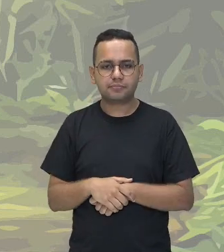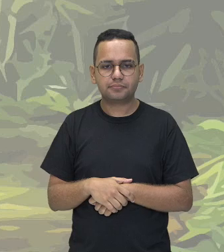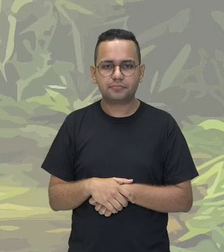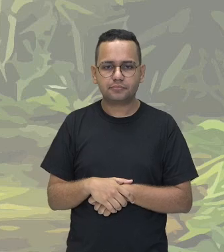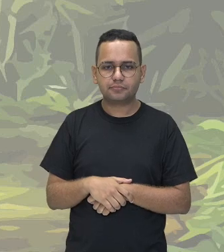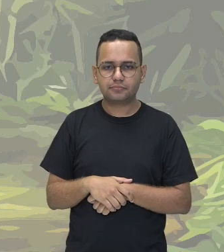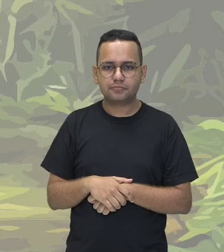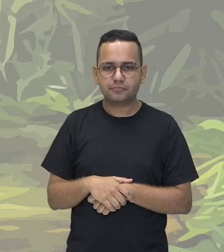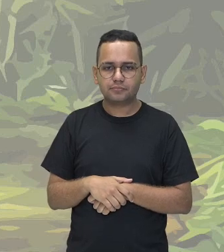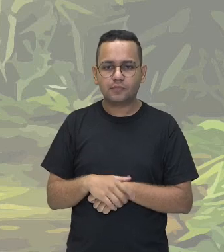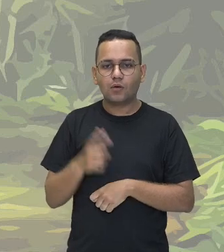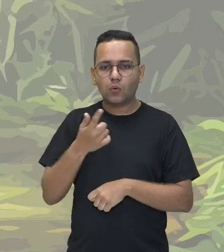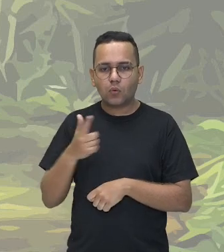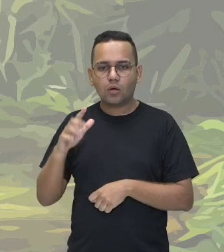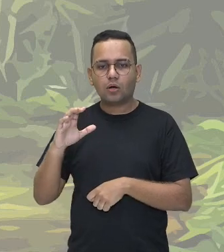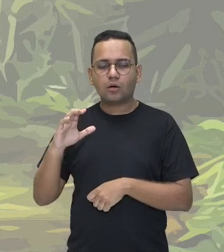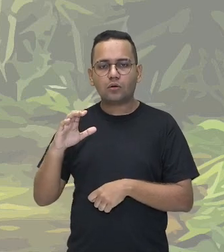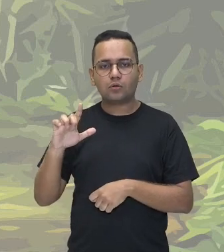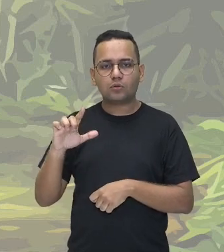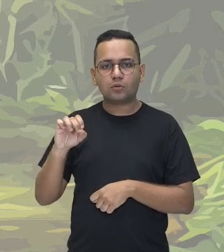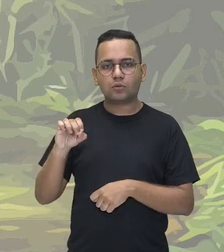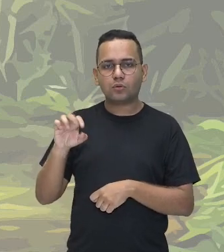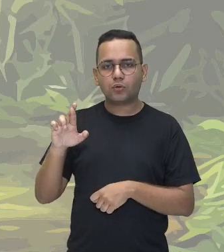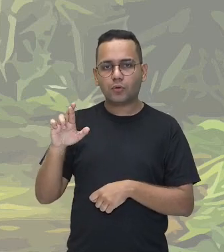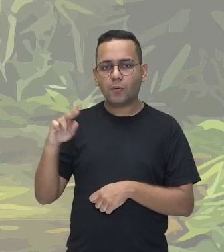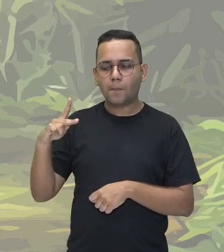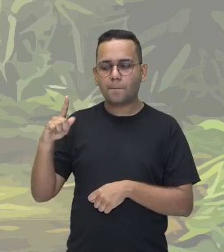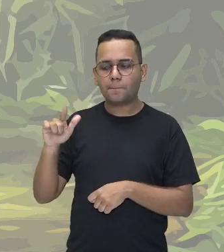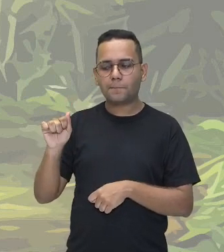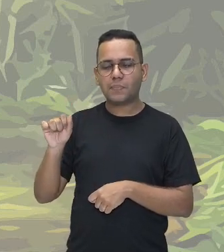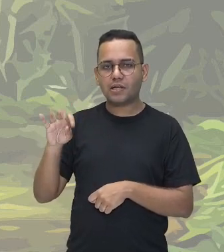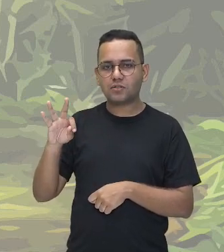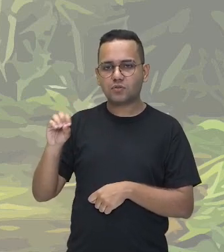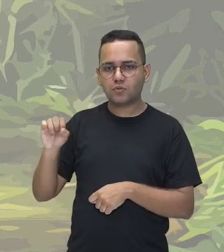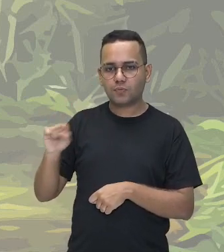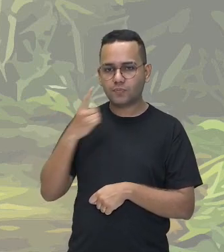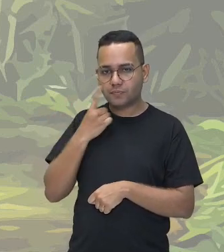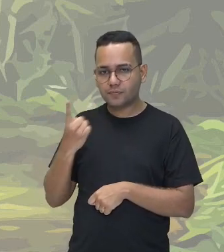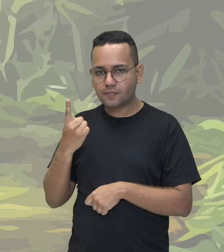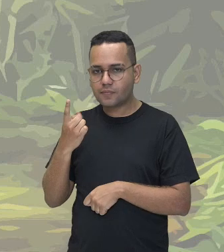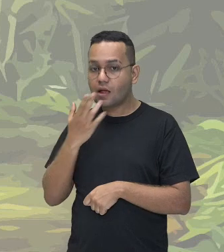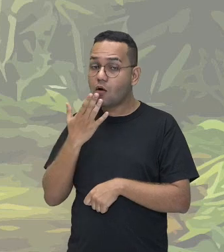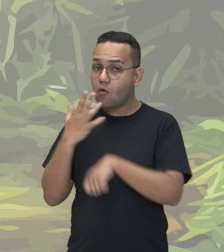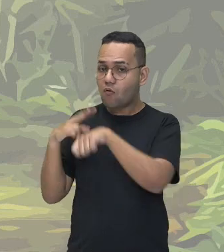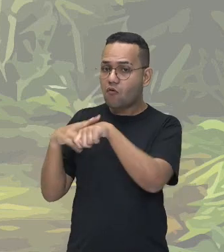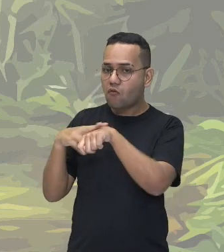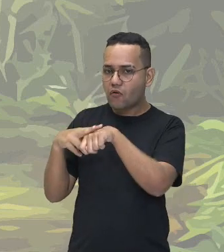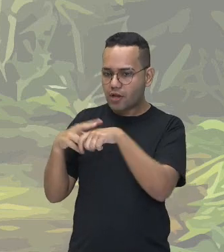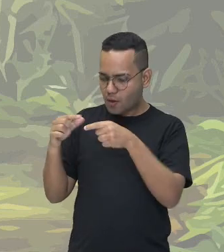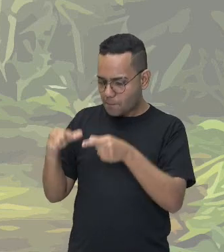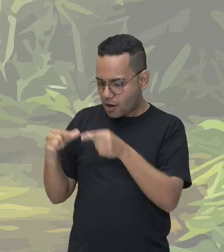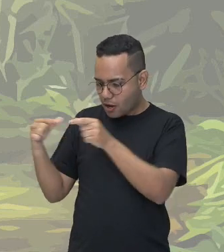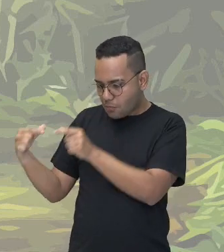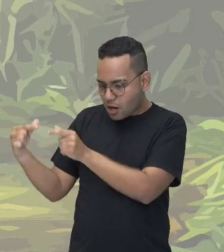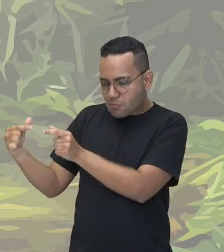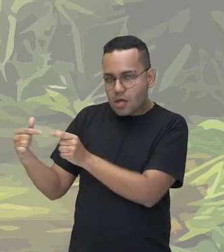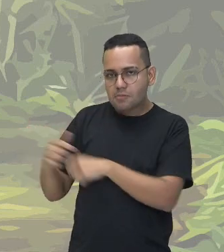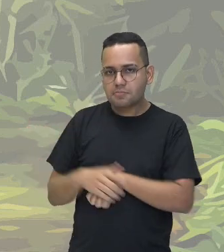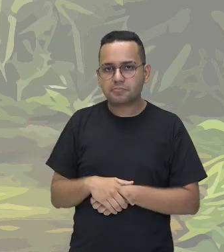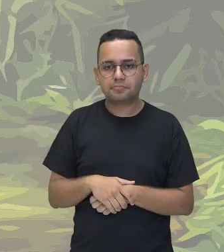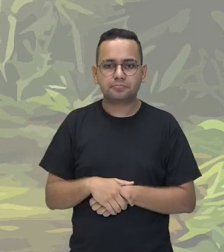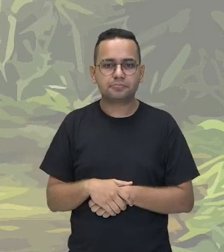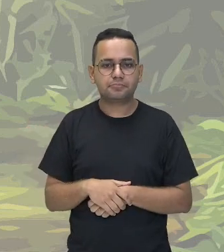os cloroplastos, que são aquelas 3 organelas verdes presentes aqui dentro da célula vegetal, que tem